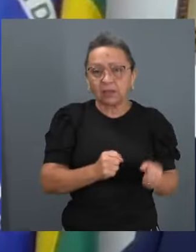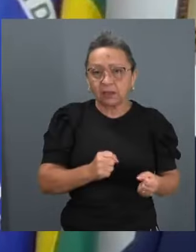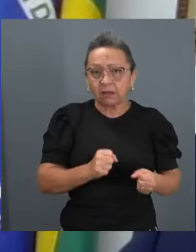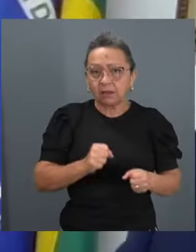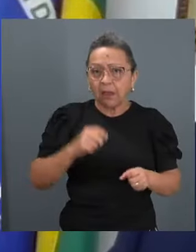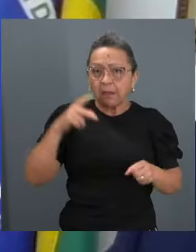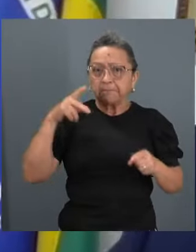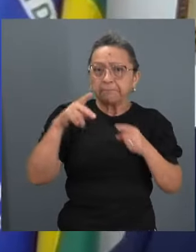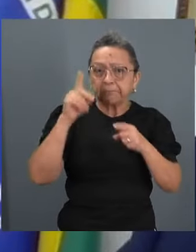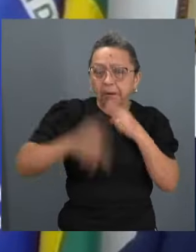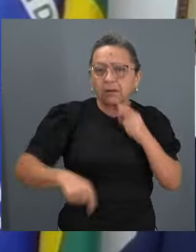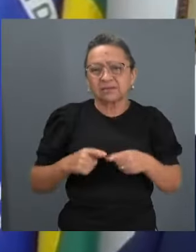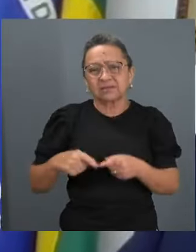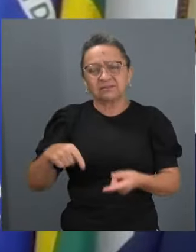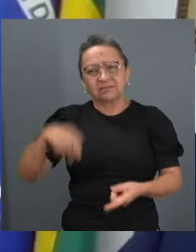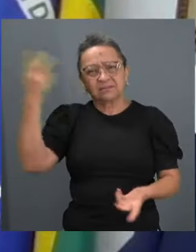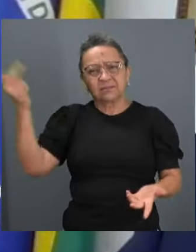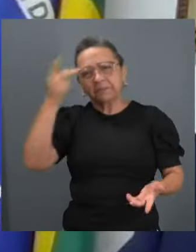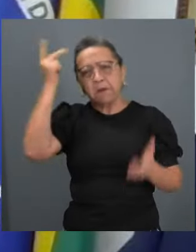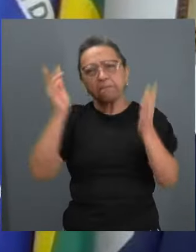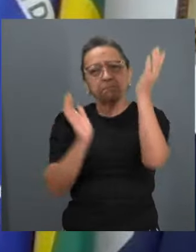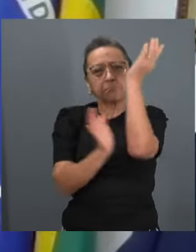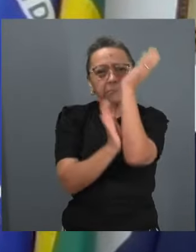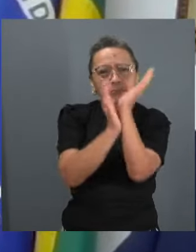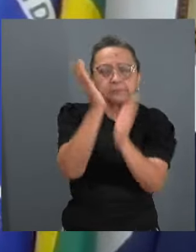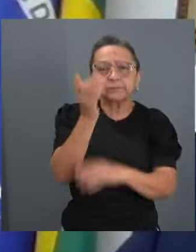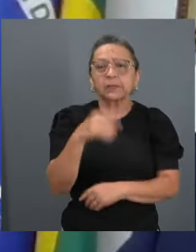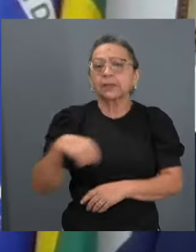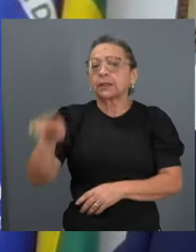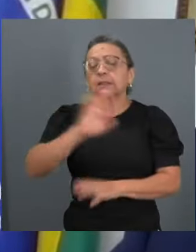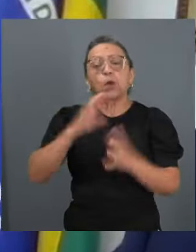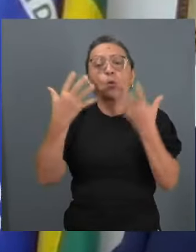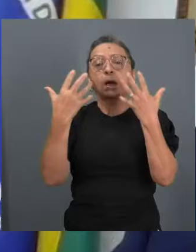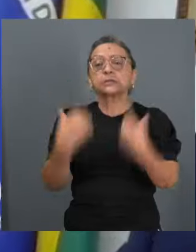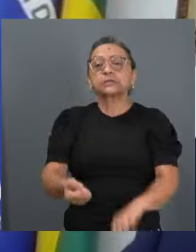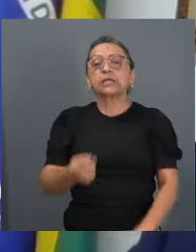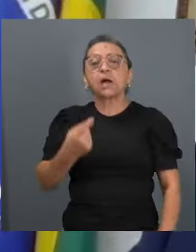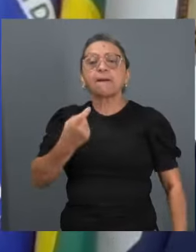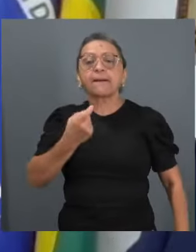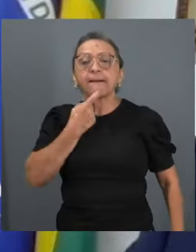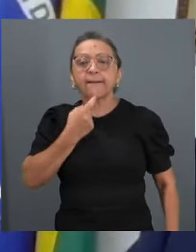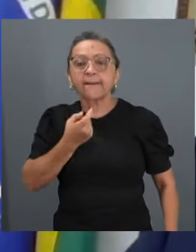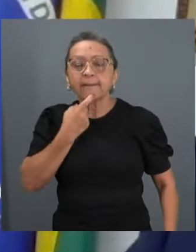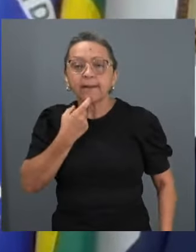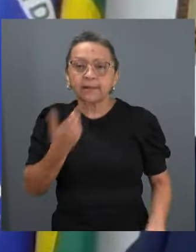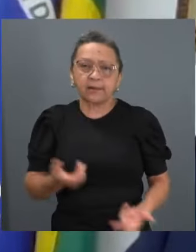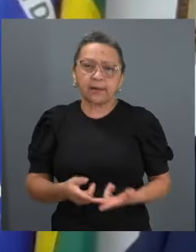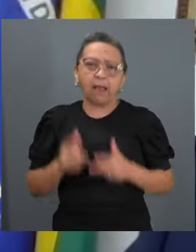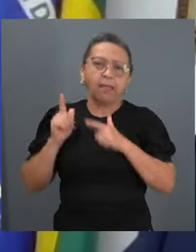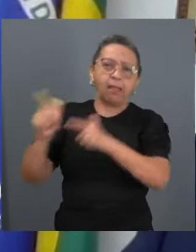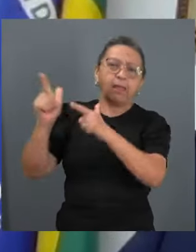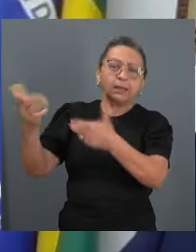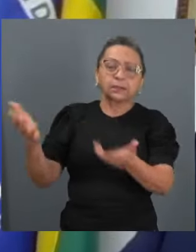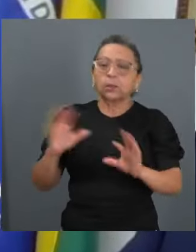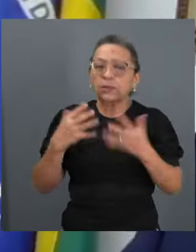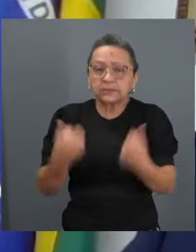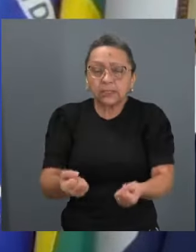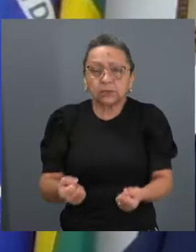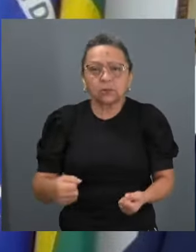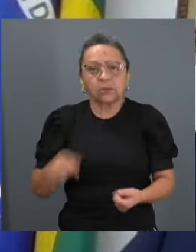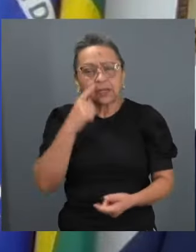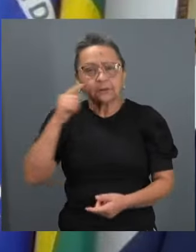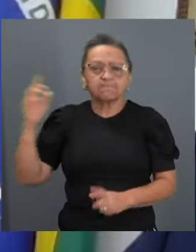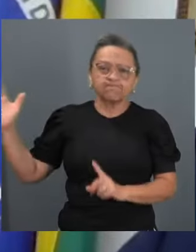dos burocratas, que não aceitam críticas e que